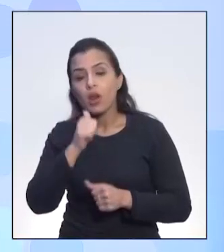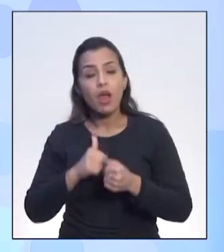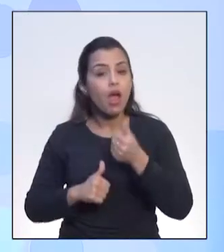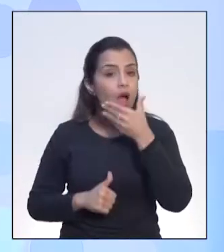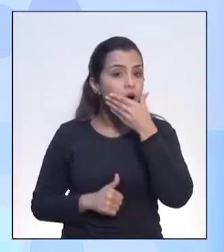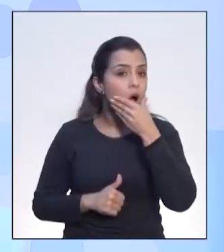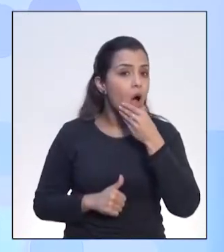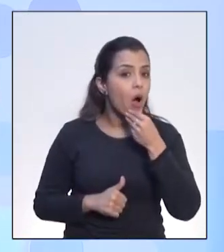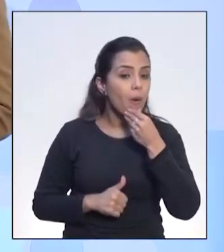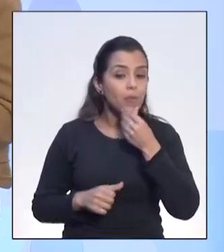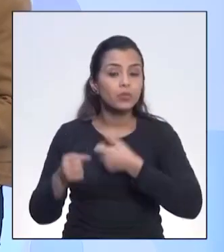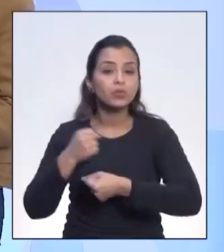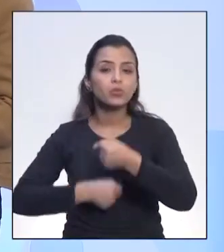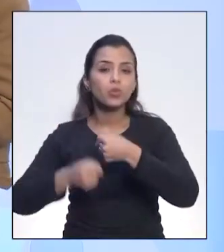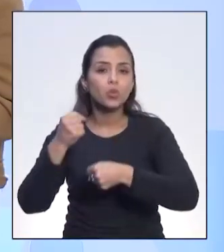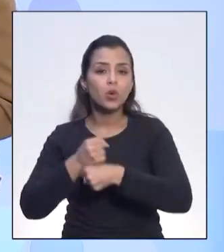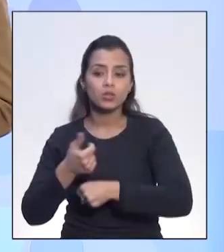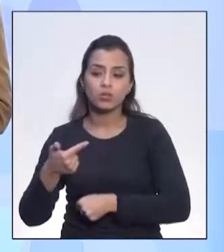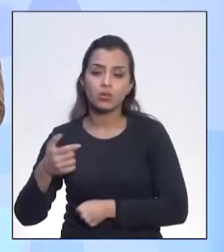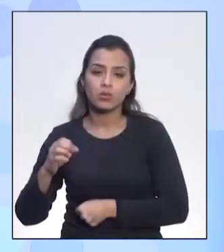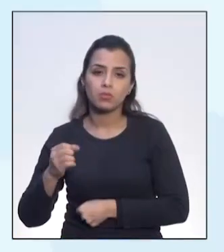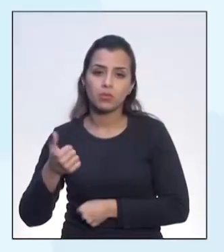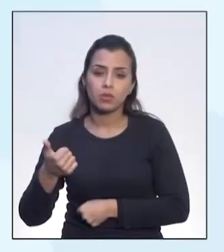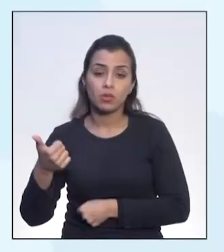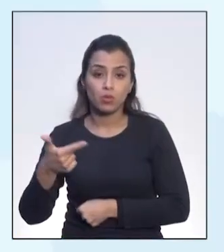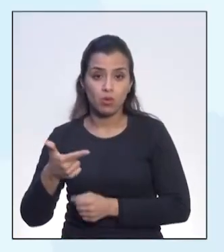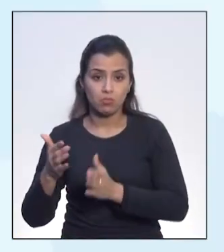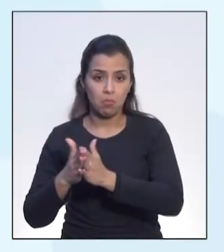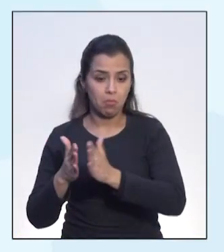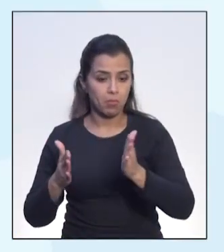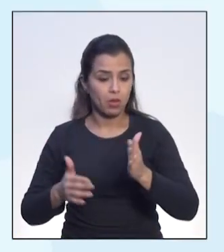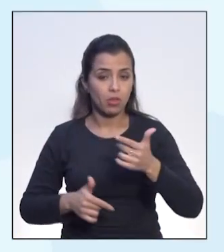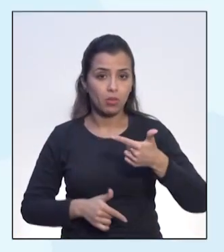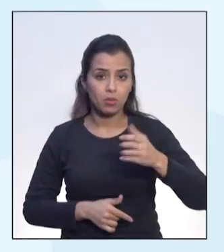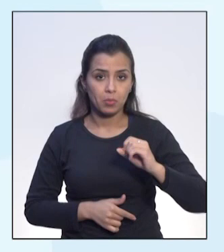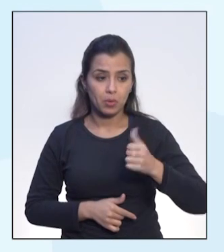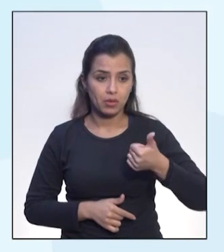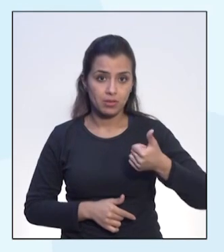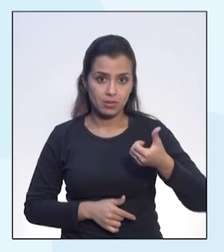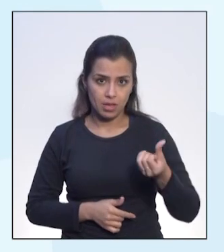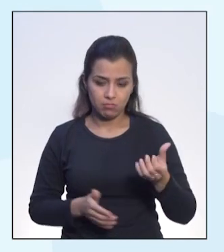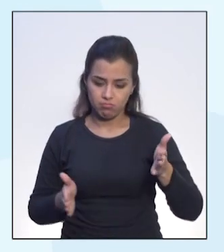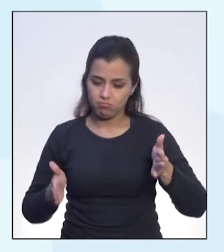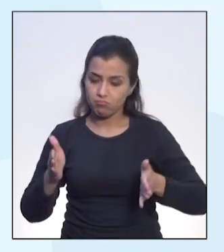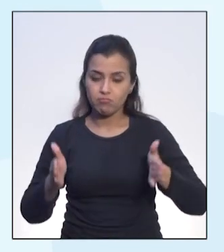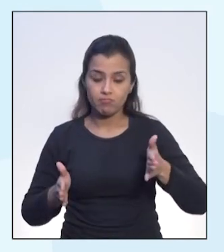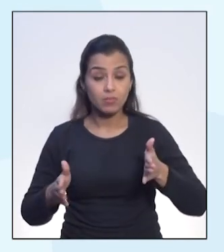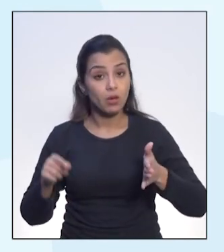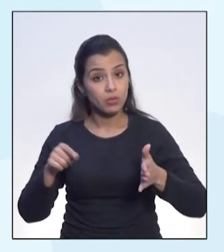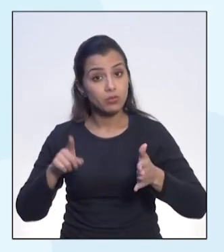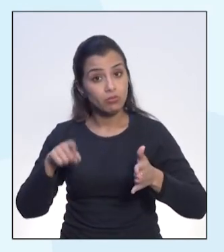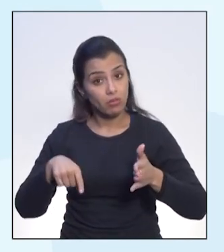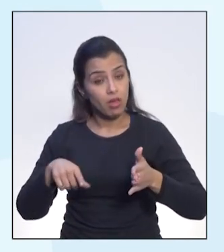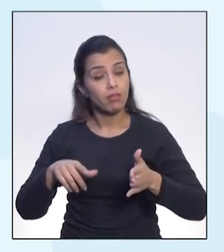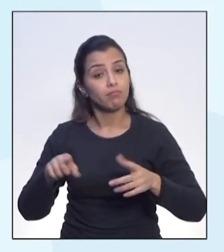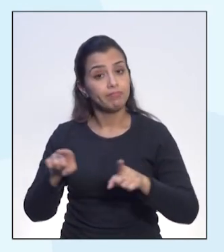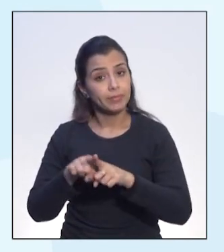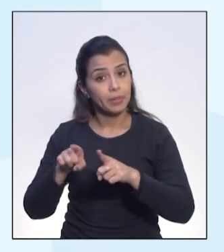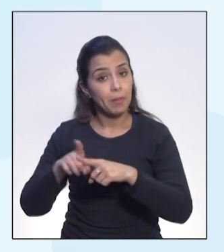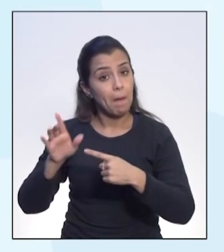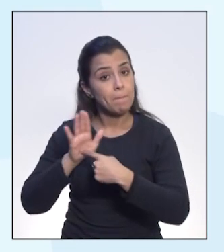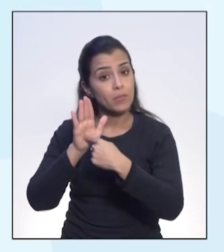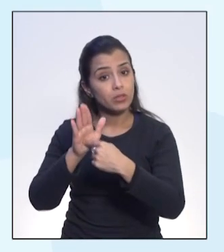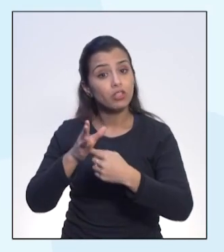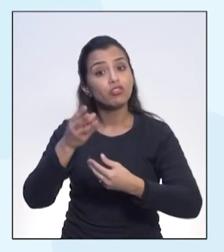desde 2012 até 2016. É mais um referencial sobre como nós